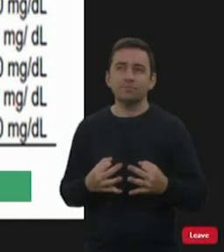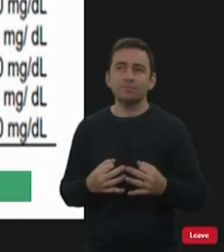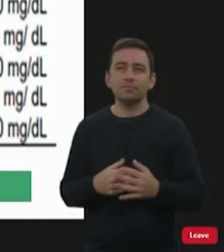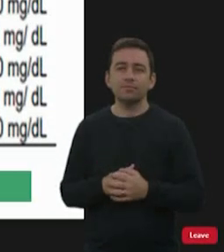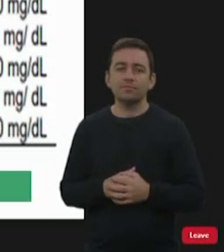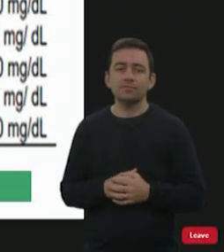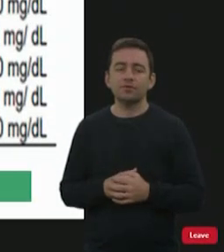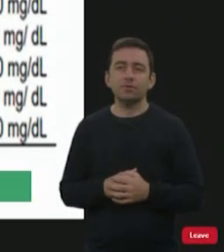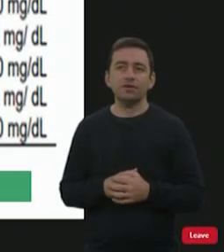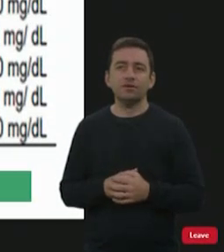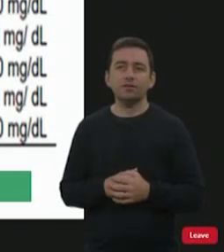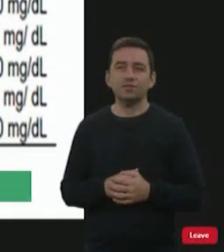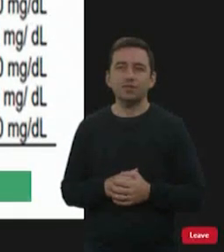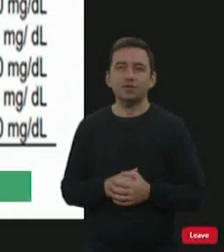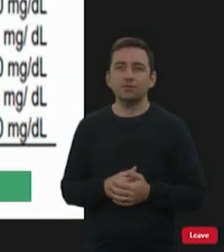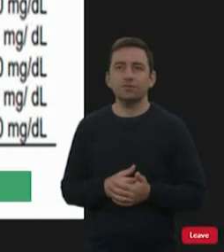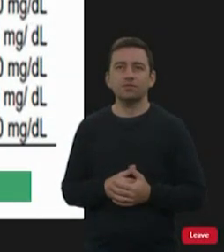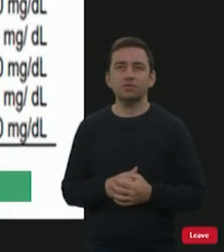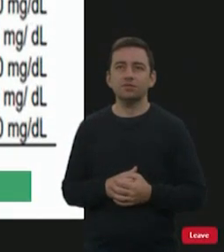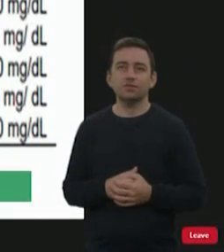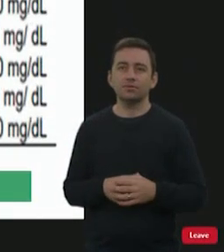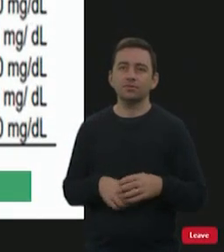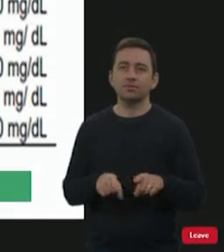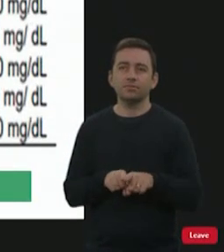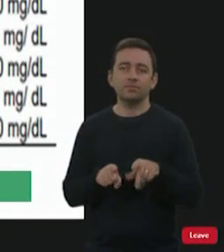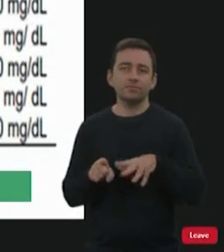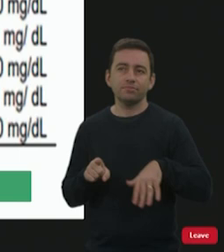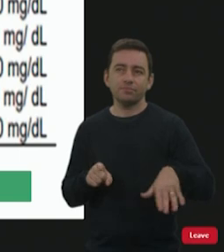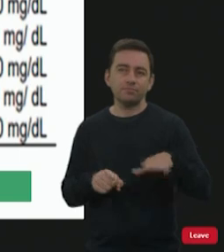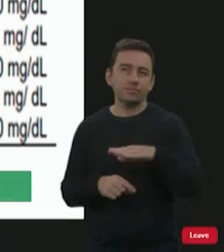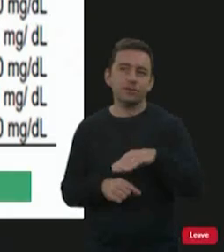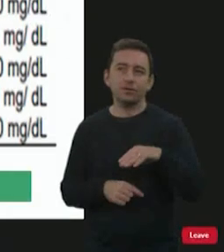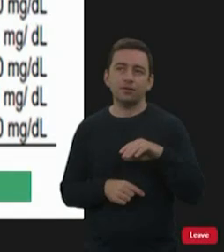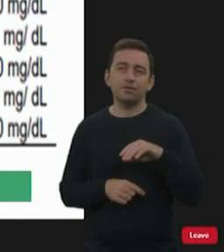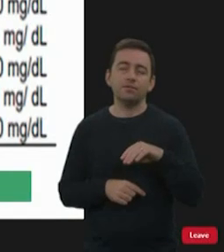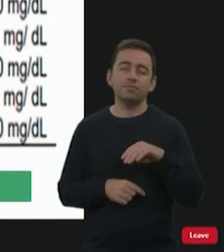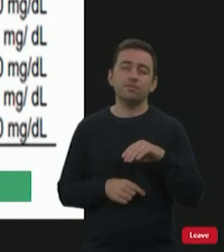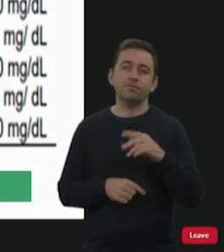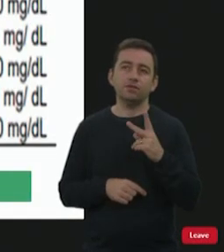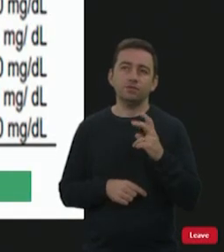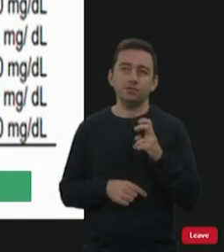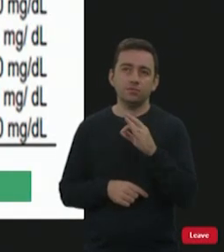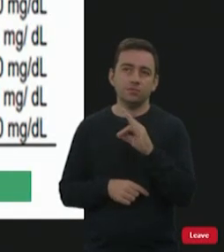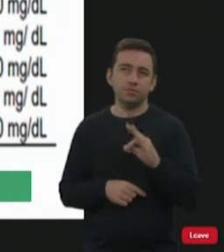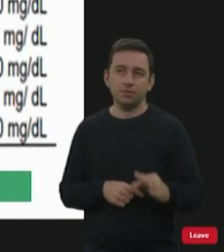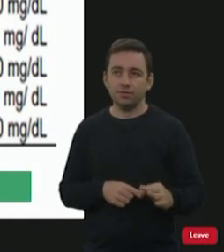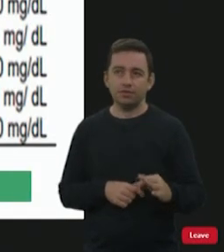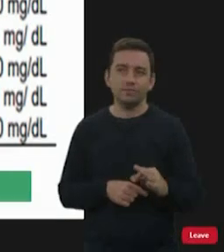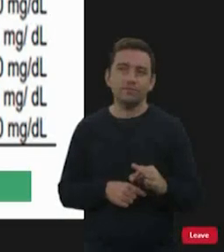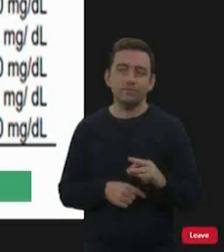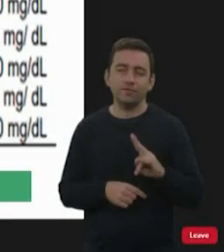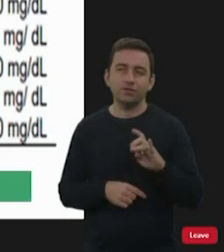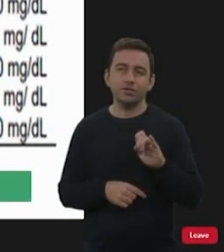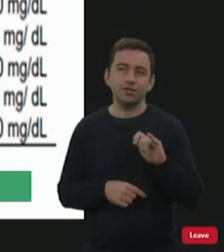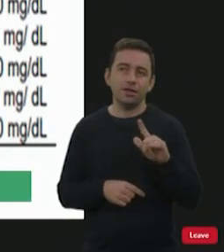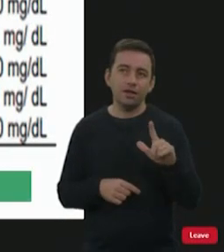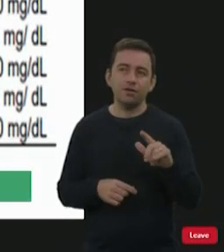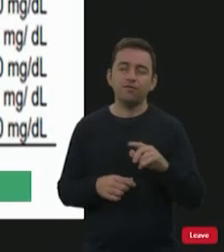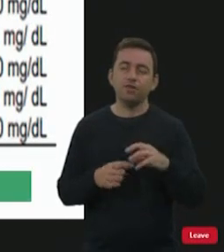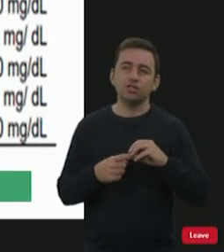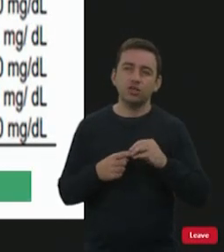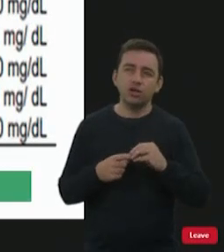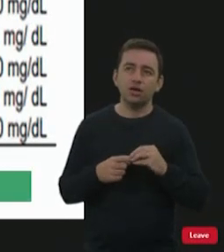24 na refeição carboidrato, 25% de proteína vegetal, feijão, carne magra, legumes